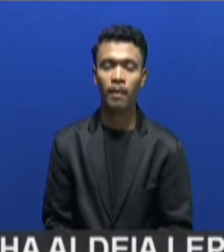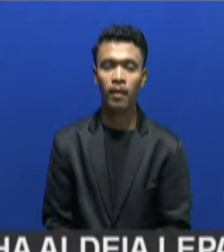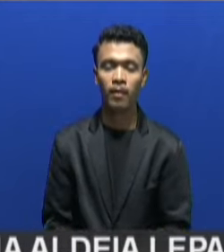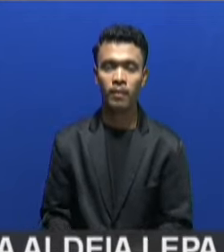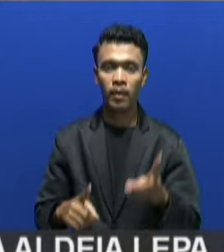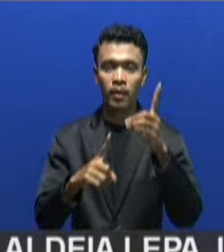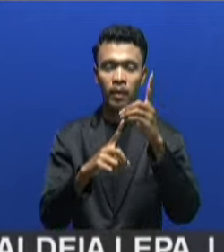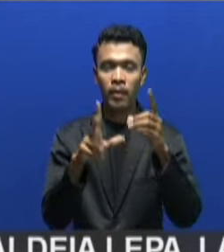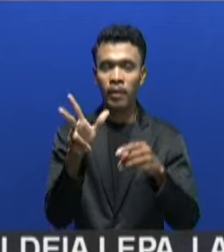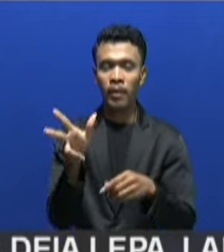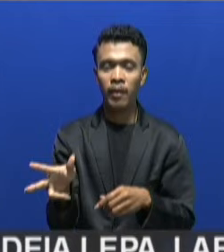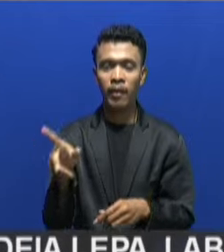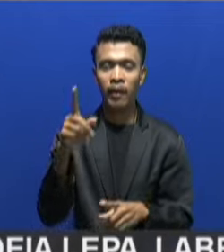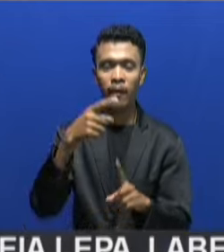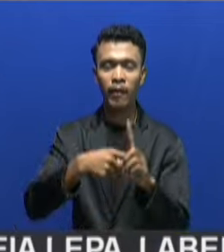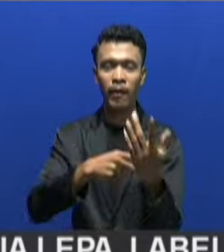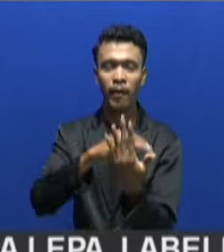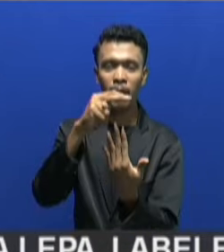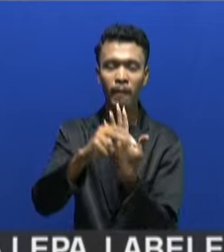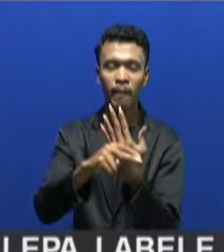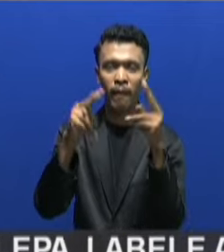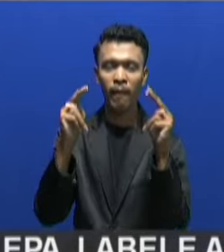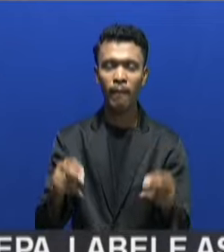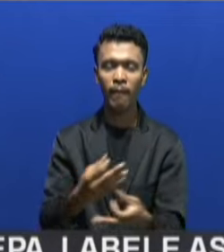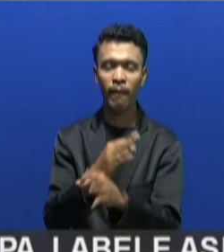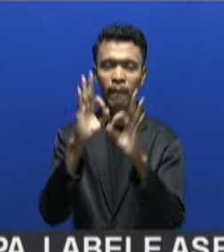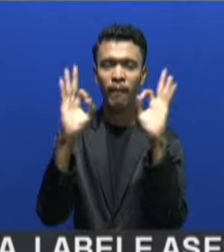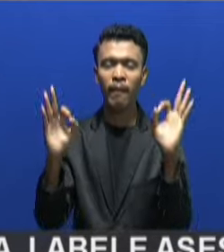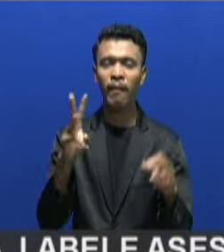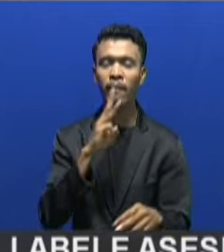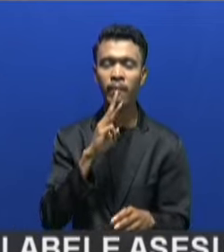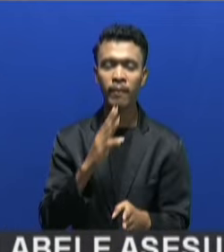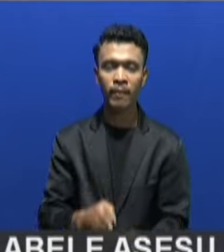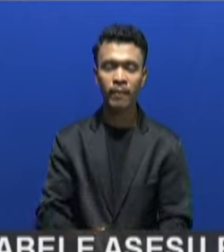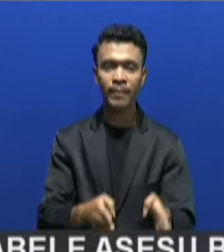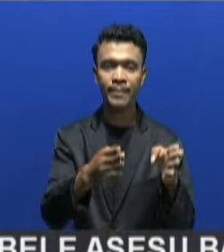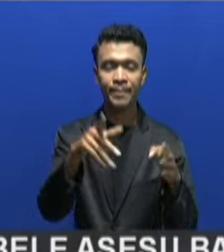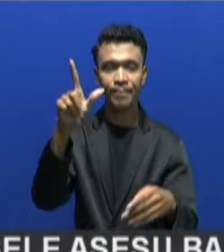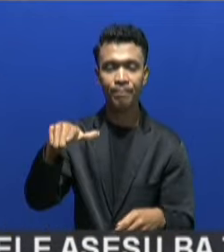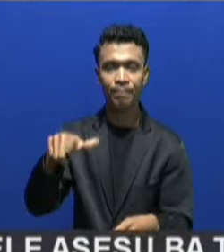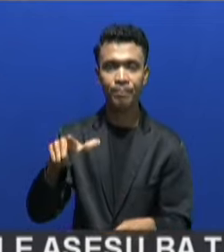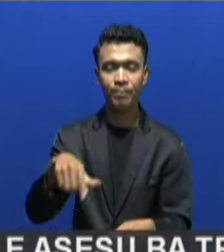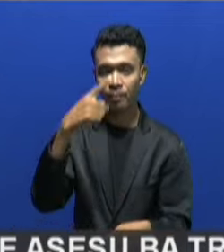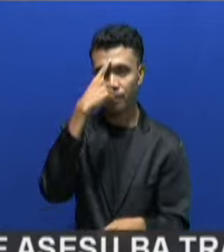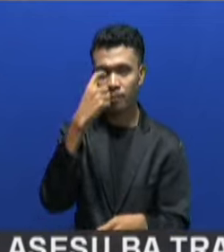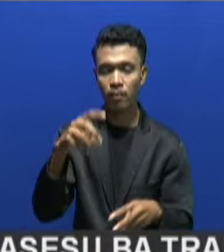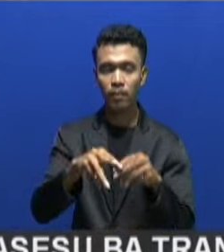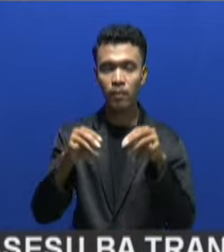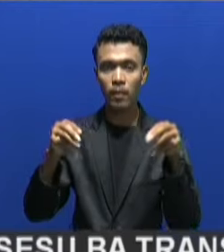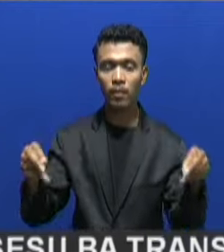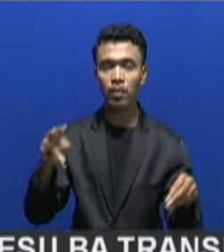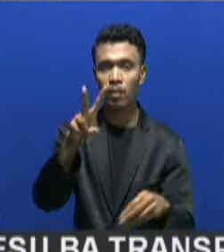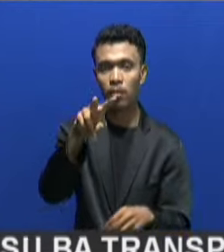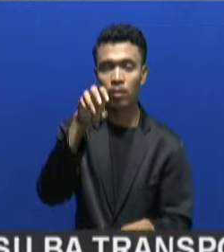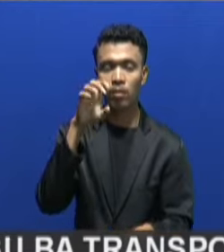30 de novembro tem que remata. Ne beita haretok tamba bedalan ne maka demo ra ne kuaze metro atus rua wal nulu